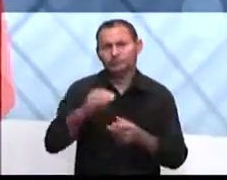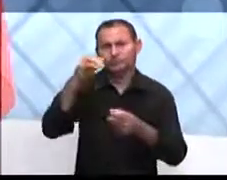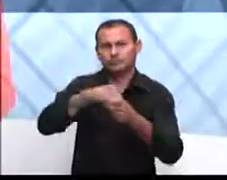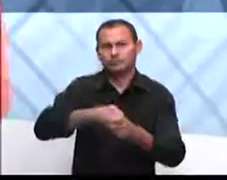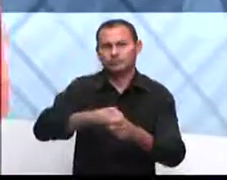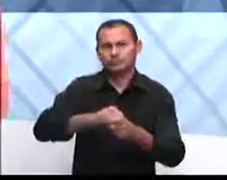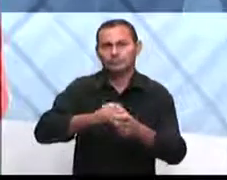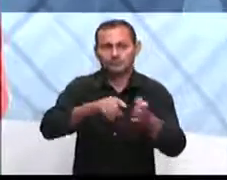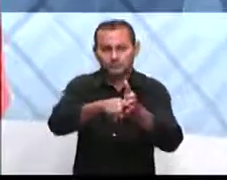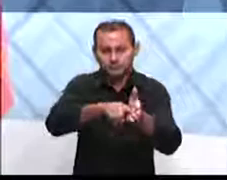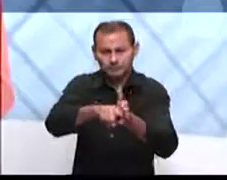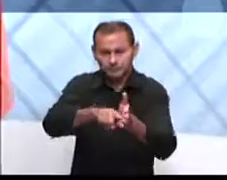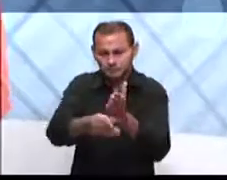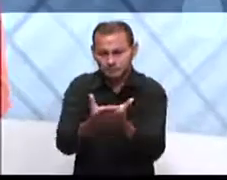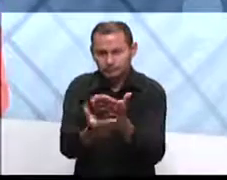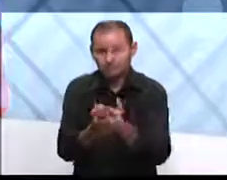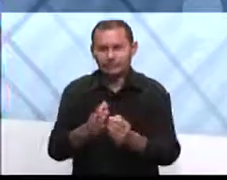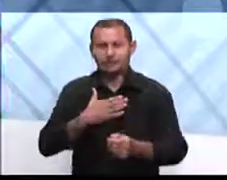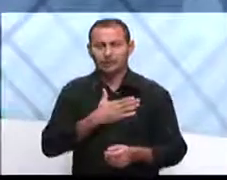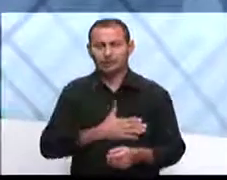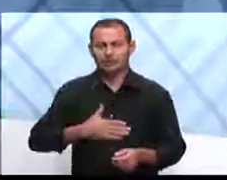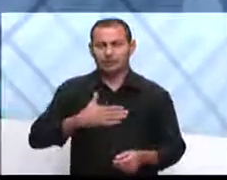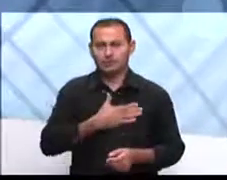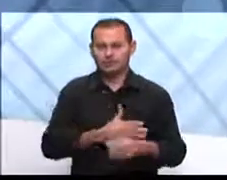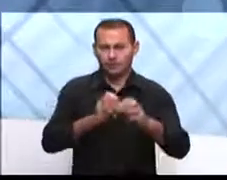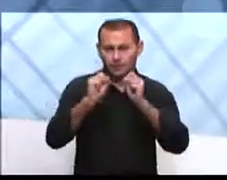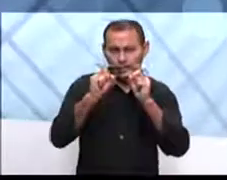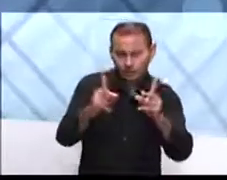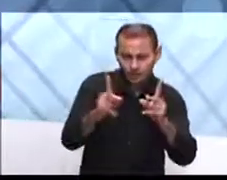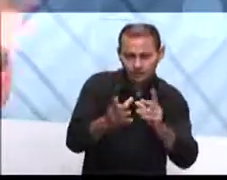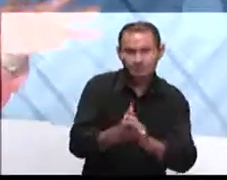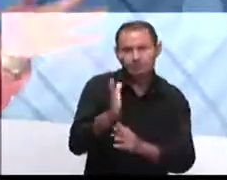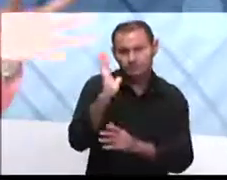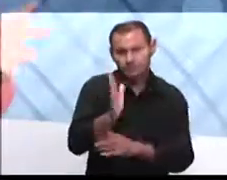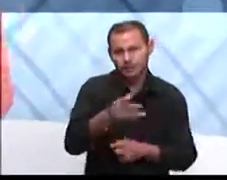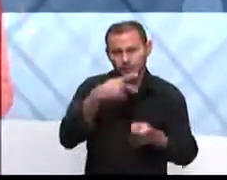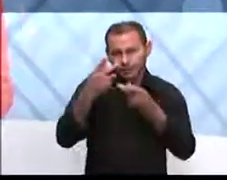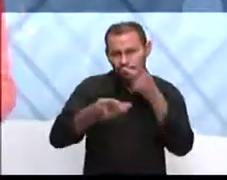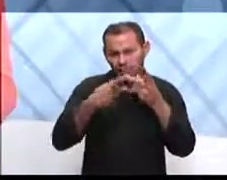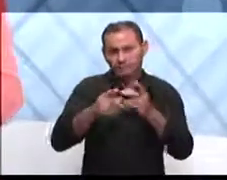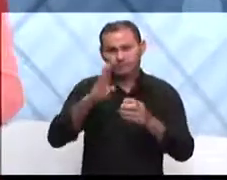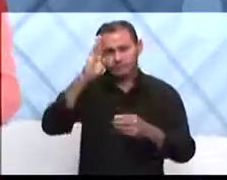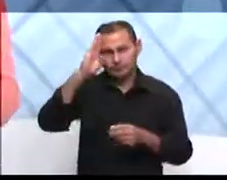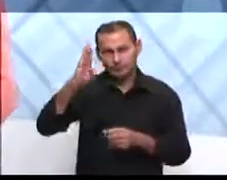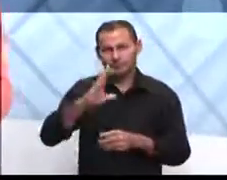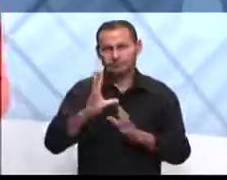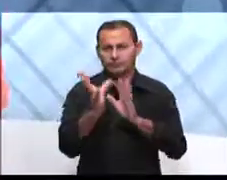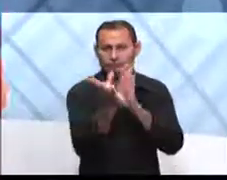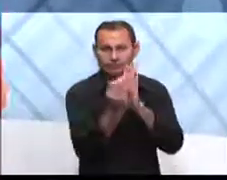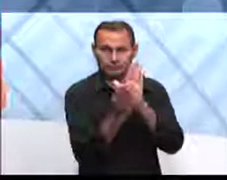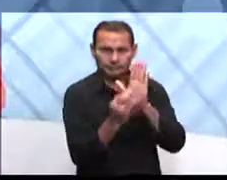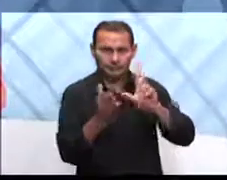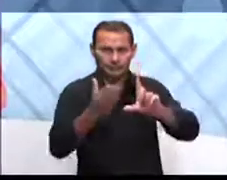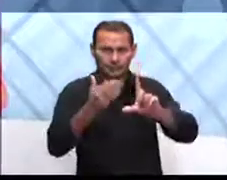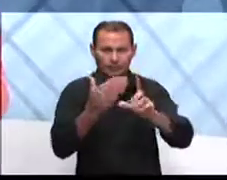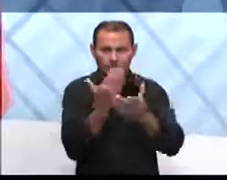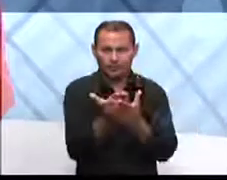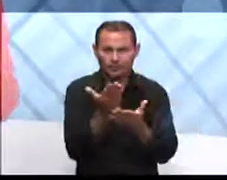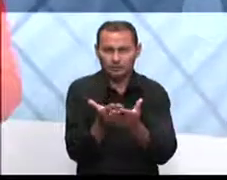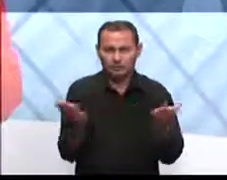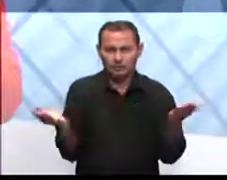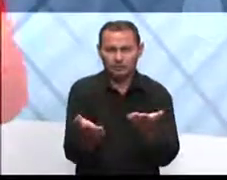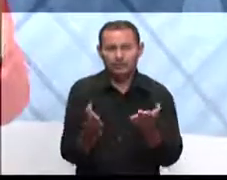dentro da pesquisa de satisfação. Ok? Então, já falamos sobre os principais conteúdos da nossa aula de